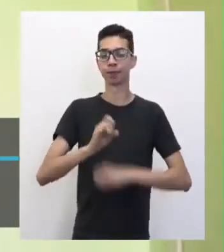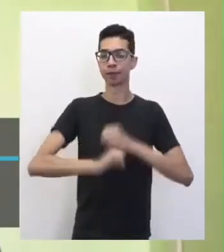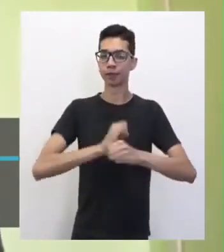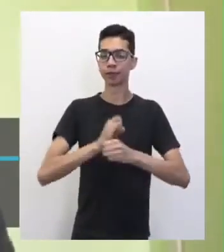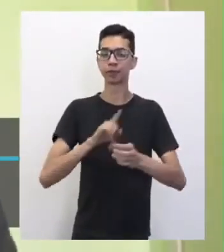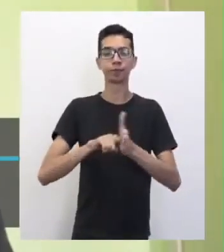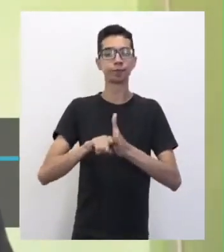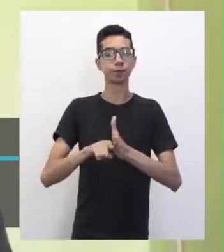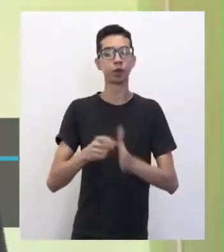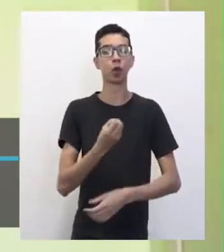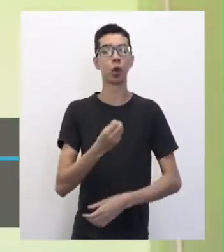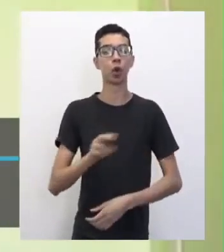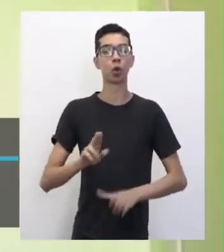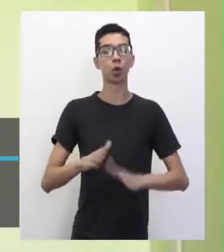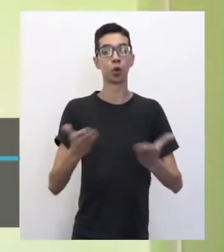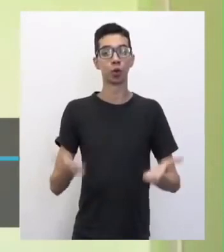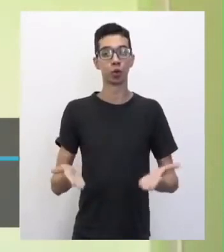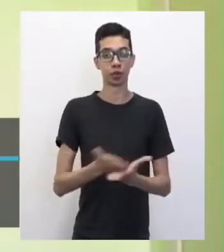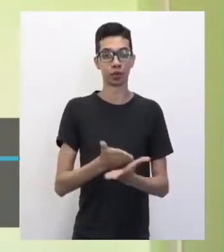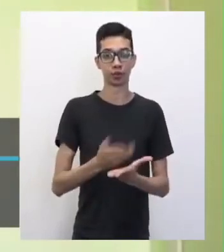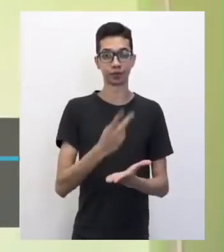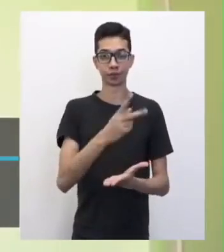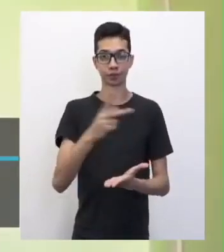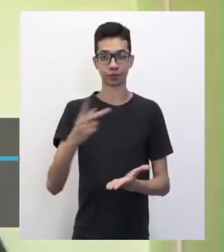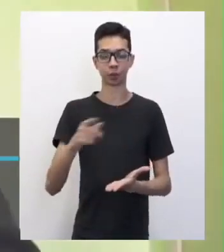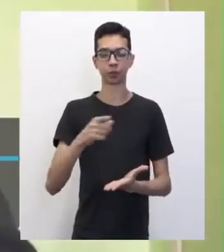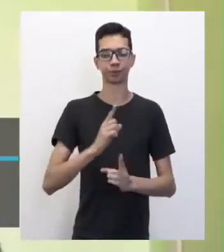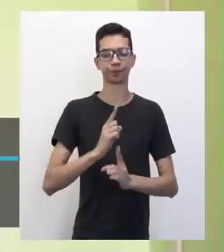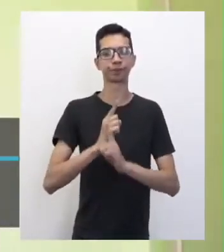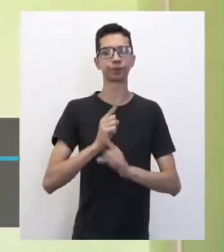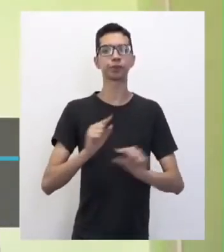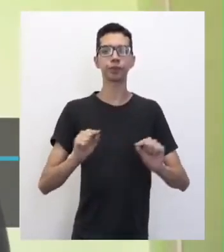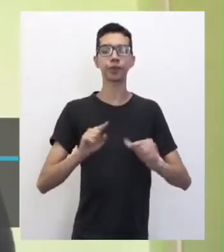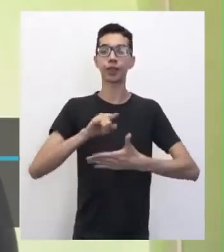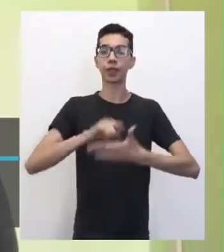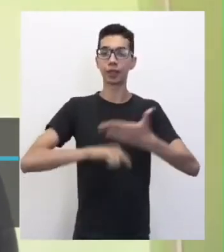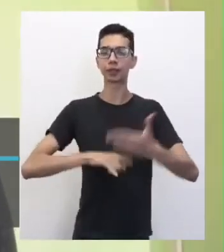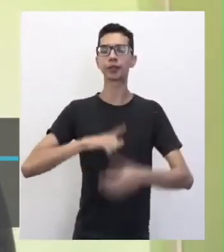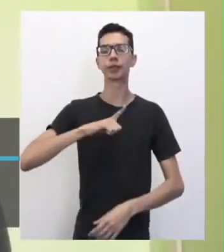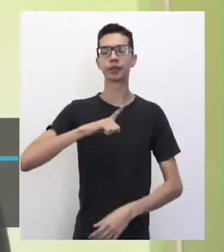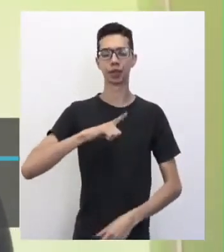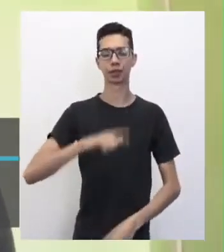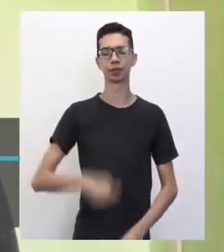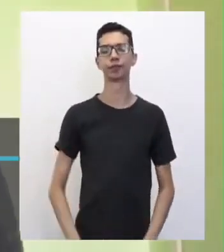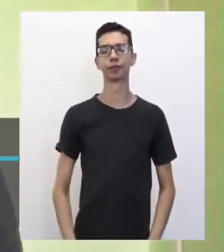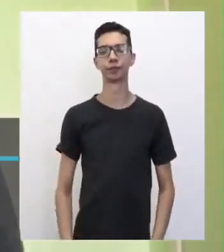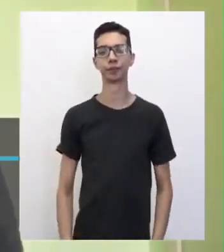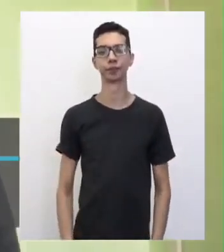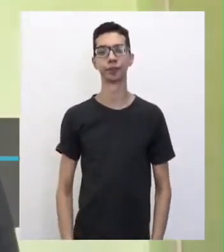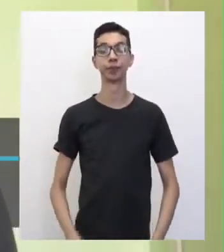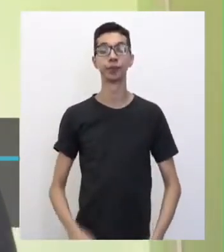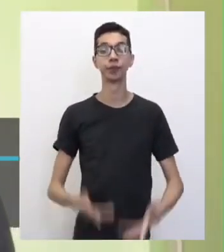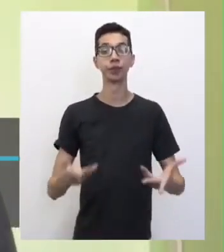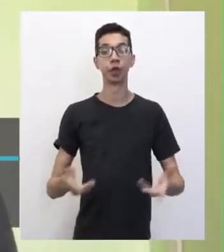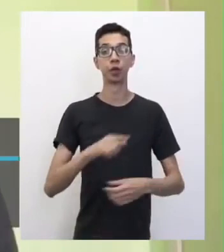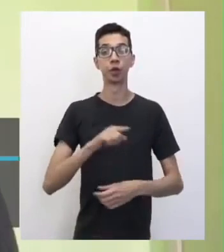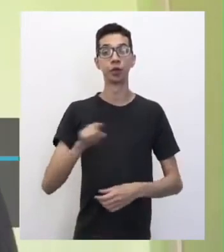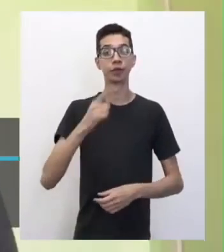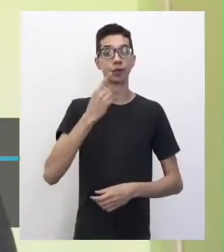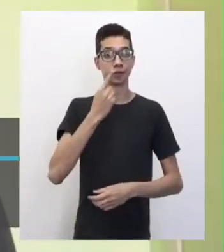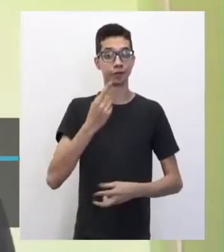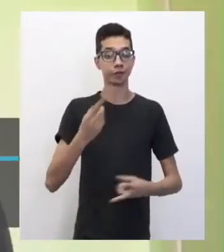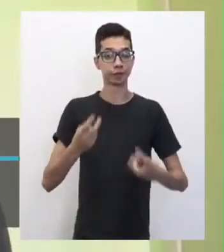até a gente procurar nos nossos livros, nós vamos achar uma listinha de cada um desses marcadores, tá? Então, nós vamos achar